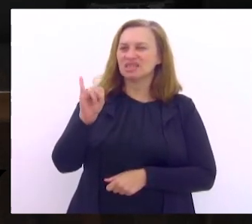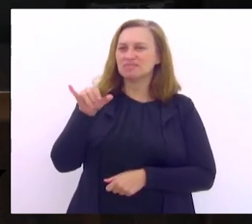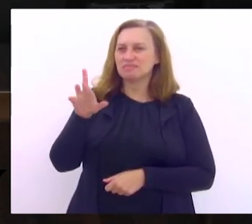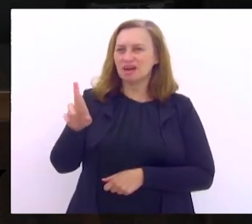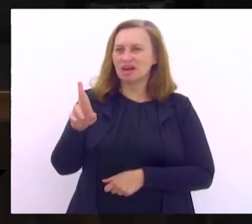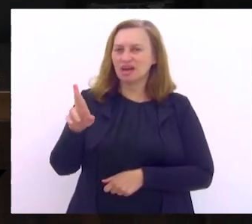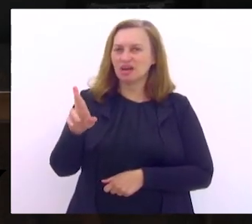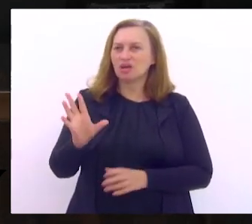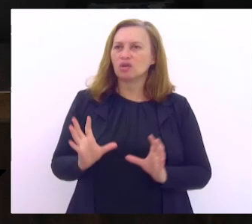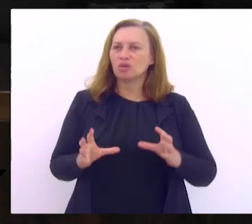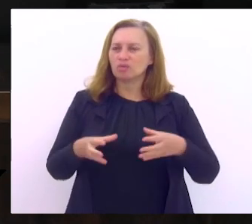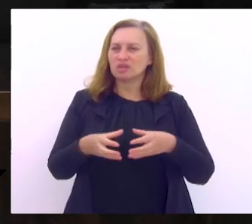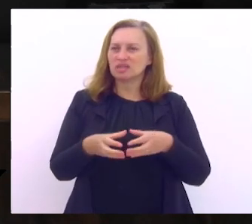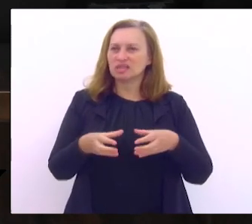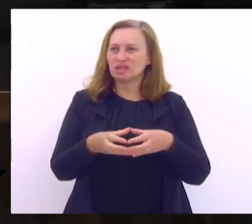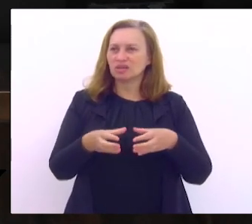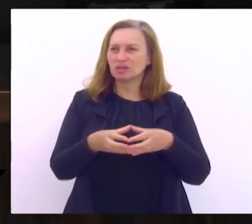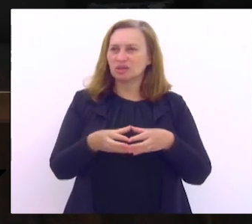Igualdade Racial da OAB.